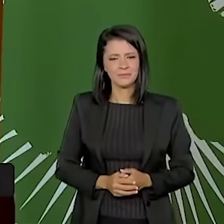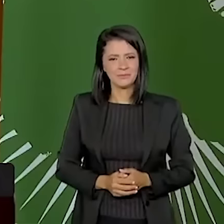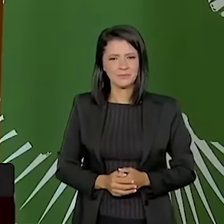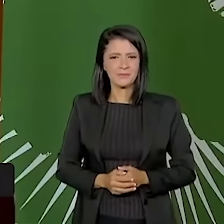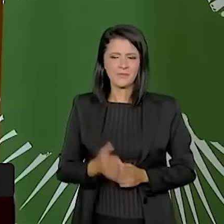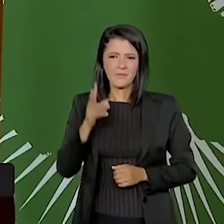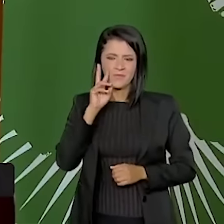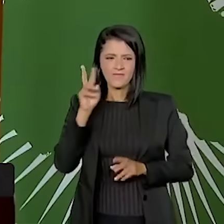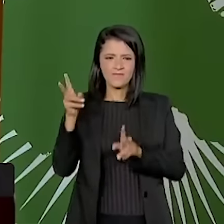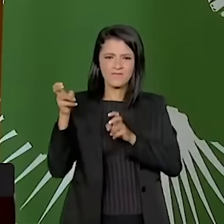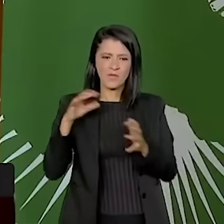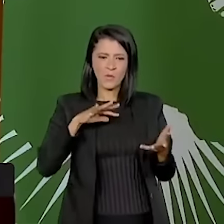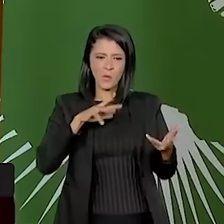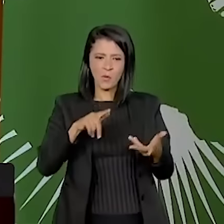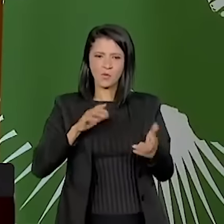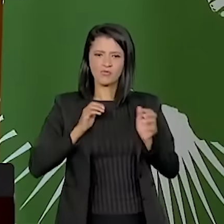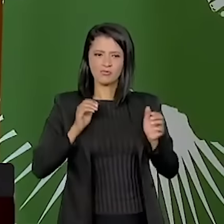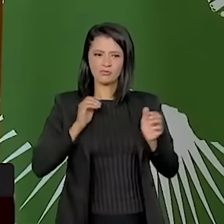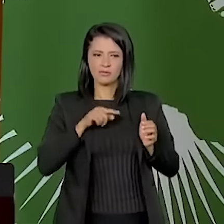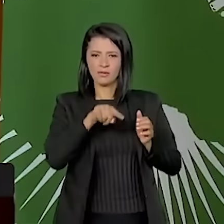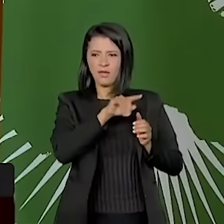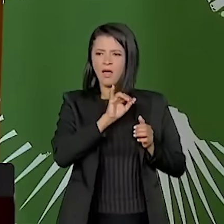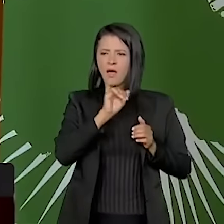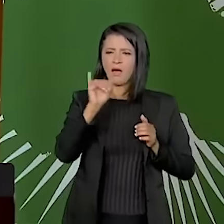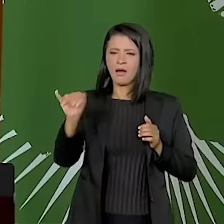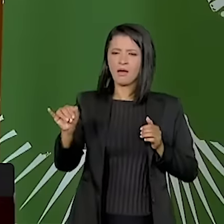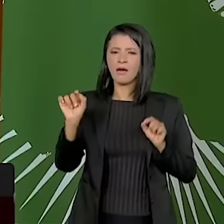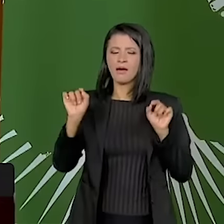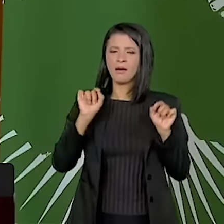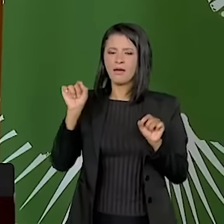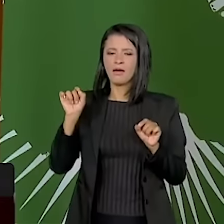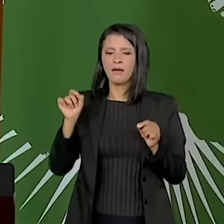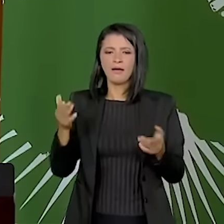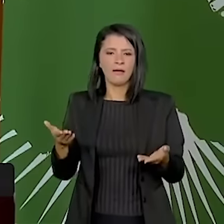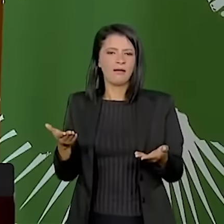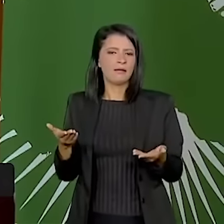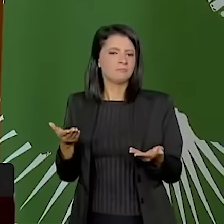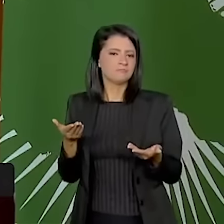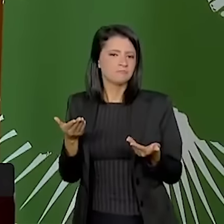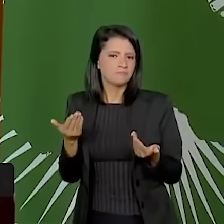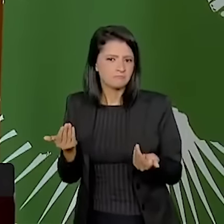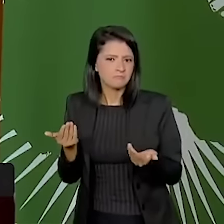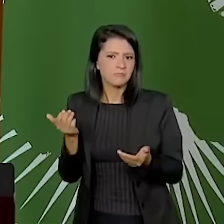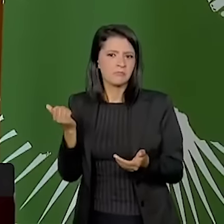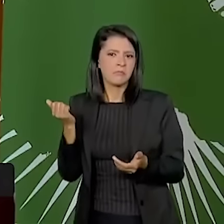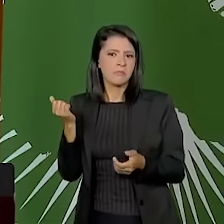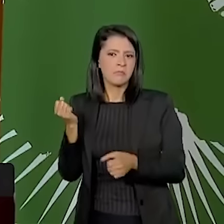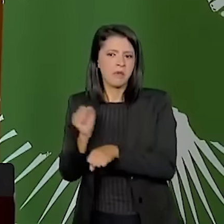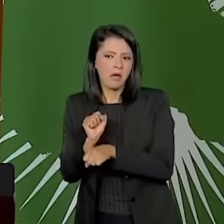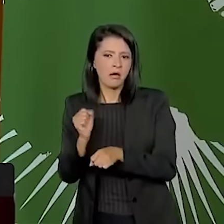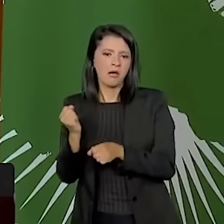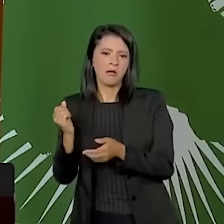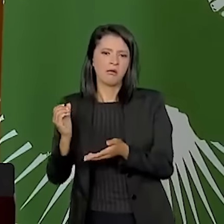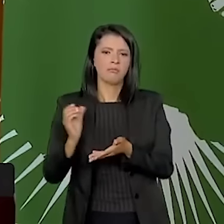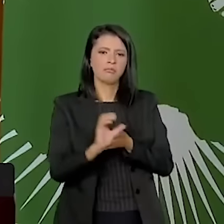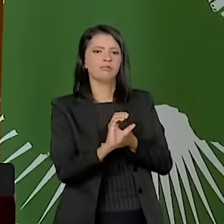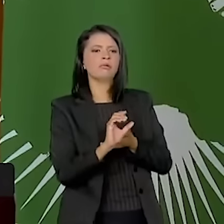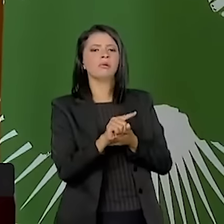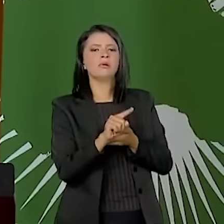Quando eu vejo o mundo rico anunciar que está parando de dar